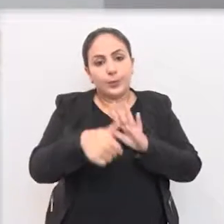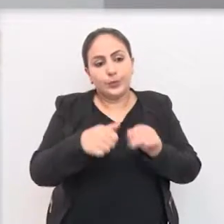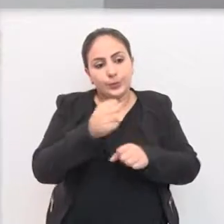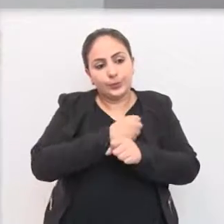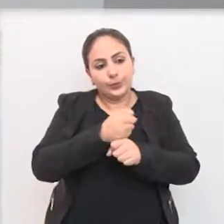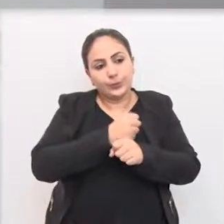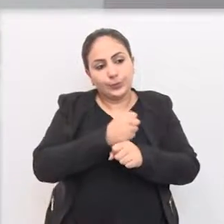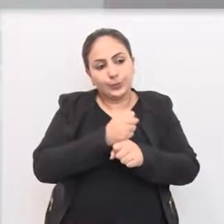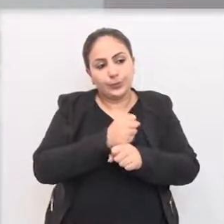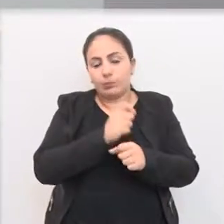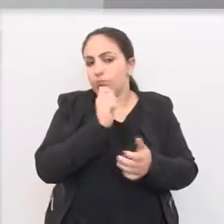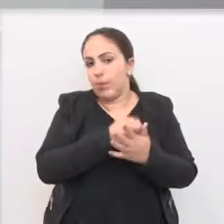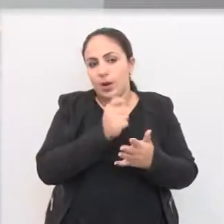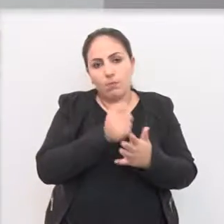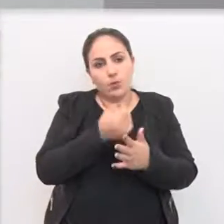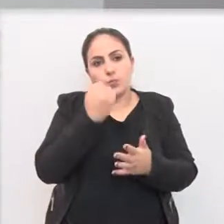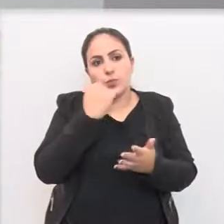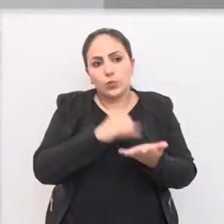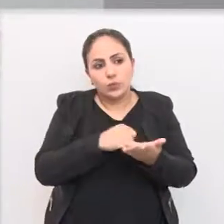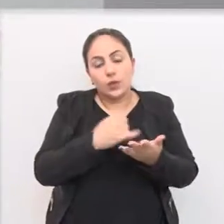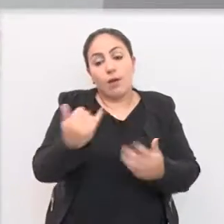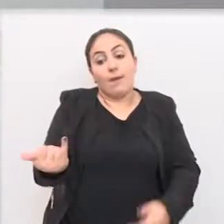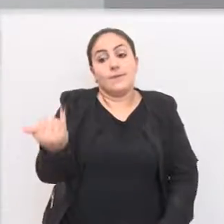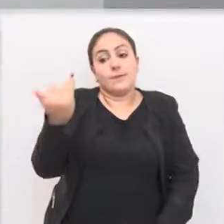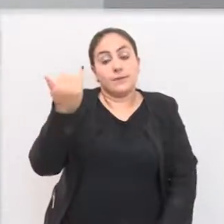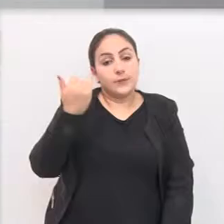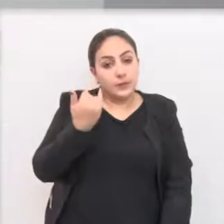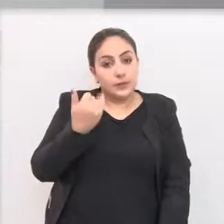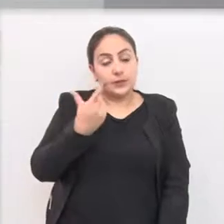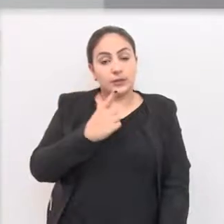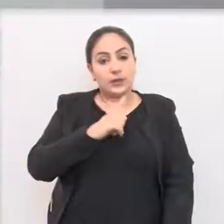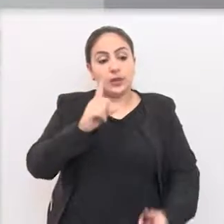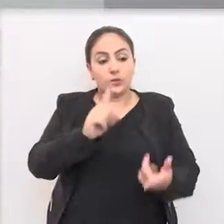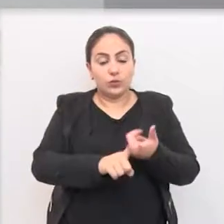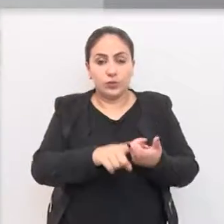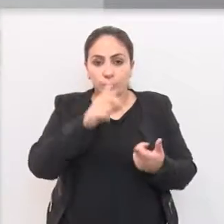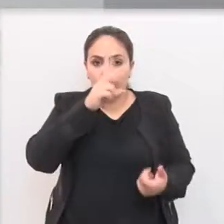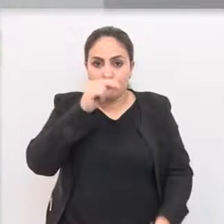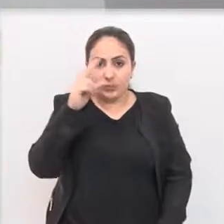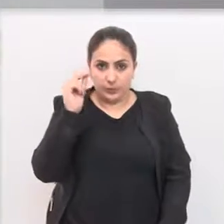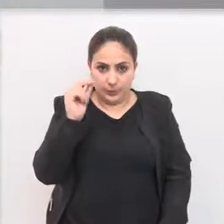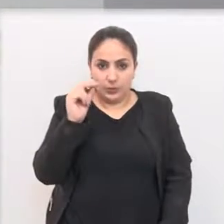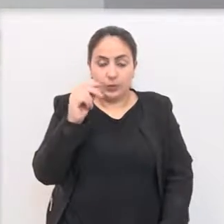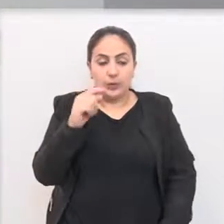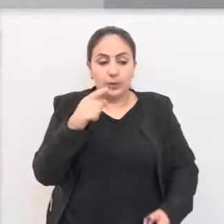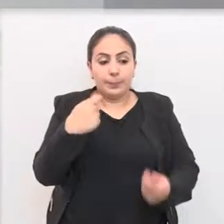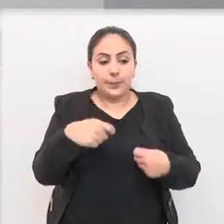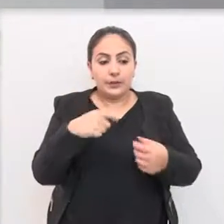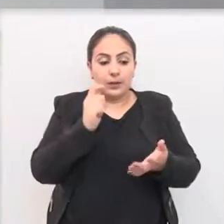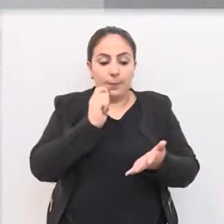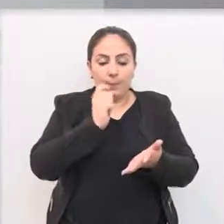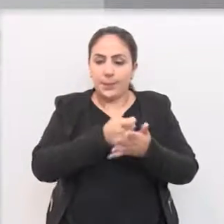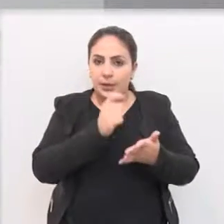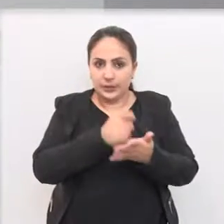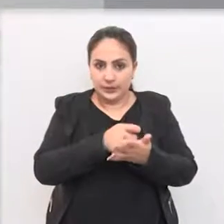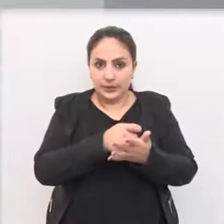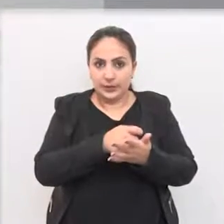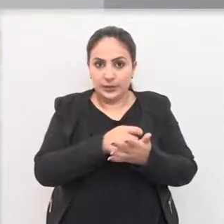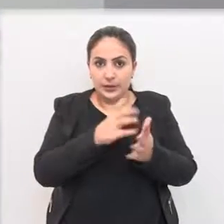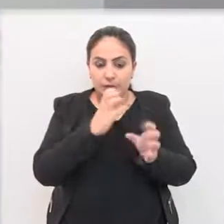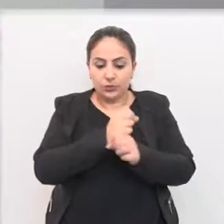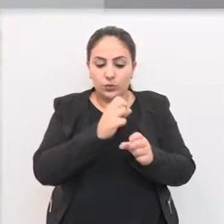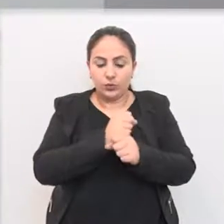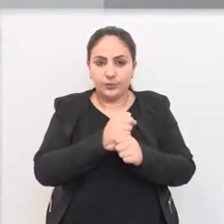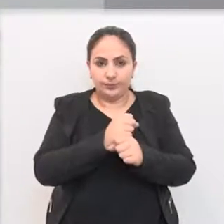acabam, após um longo ano de não pagamento do IPTU, sendo notificados que estão em dívida, com uma dívida com o município, devendo pagar